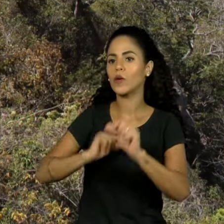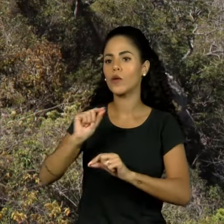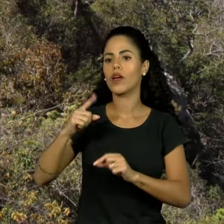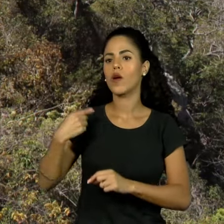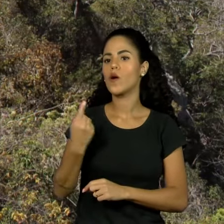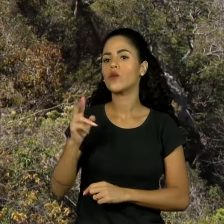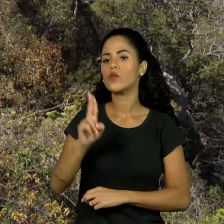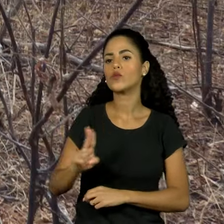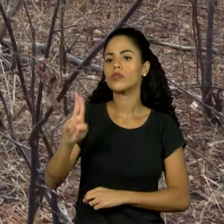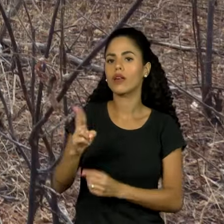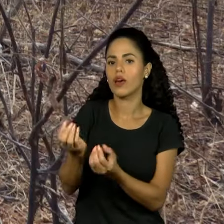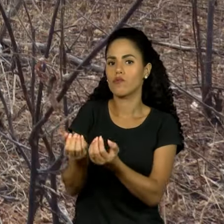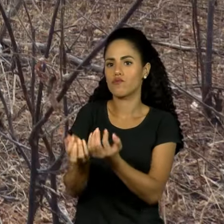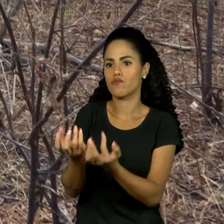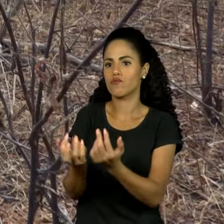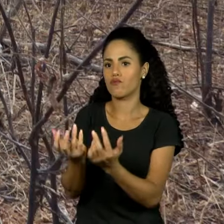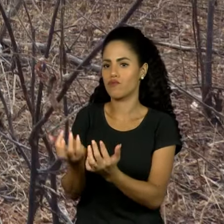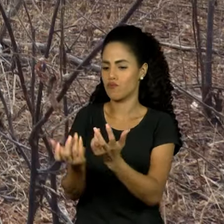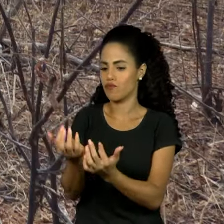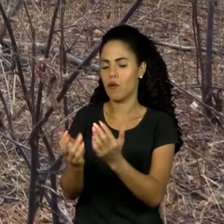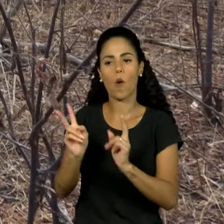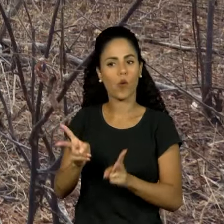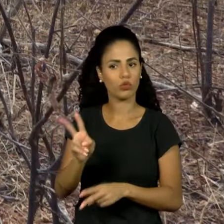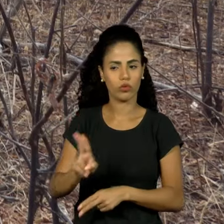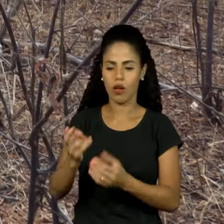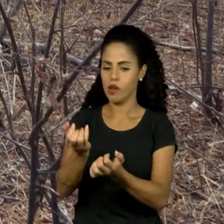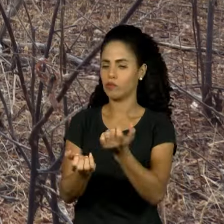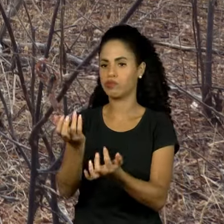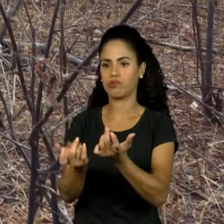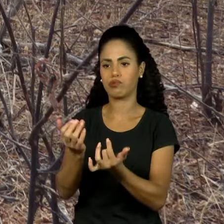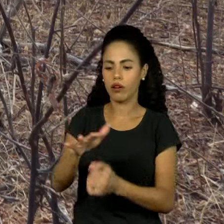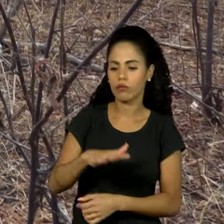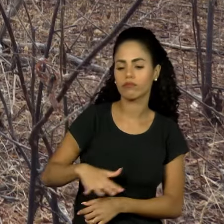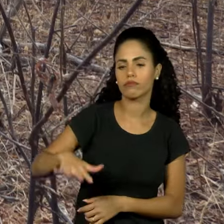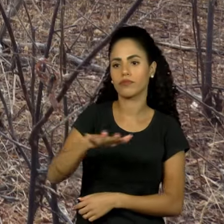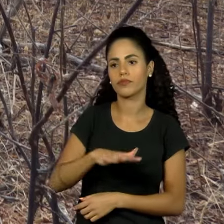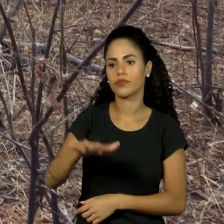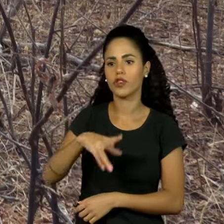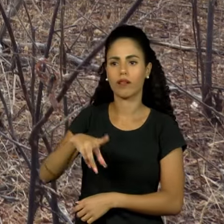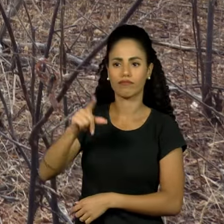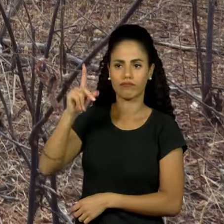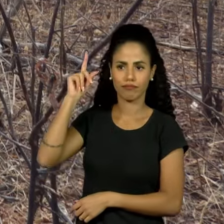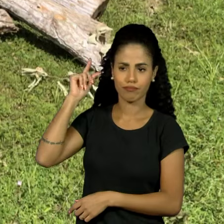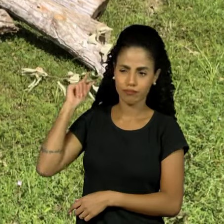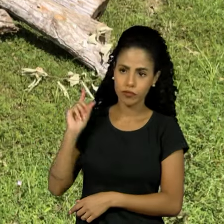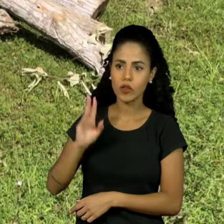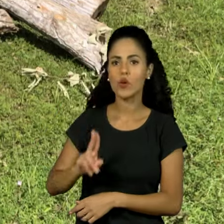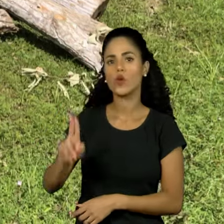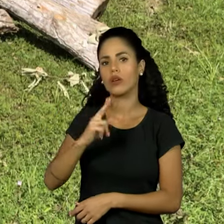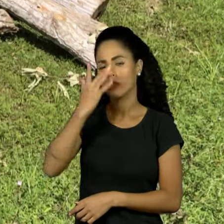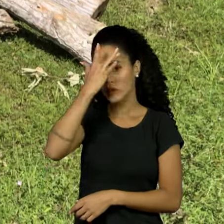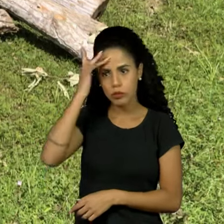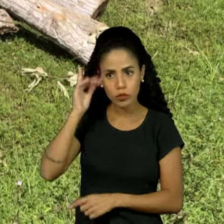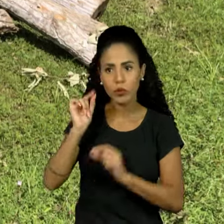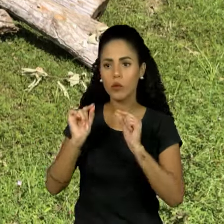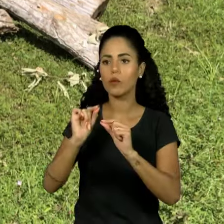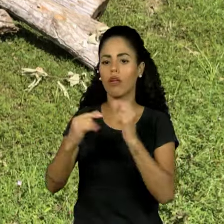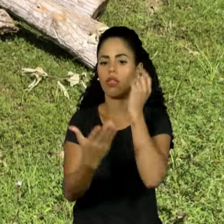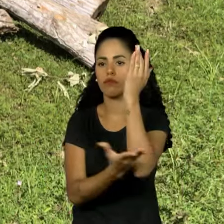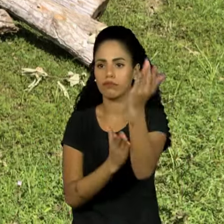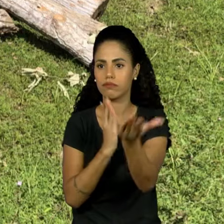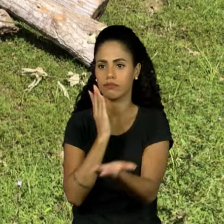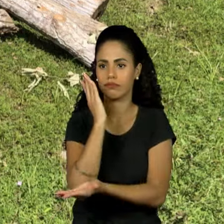fogo, que é muito comum, é uma técnica, né, entre aspas, muito difundida entre os agricultores. E o